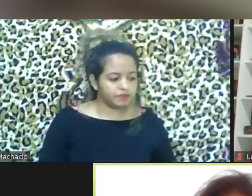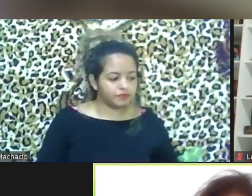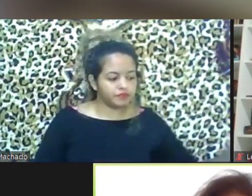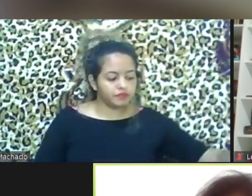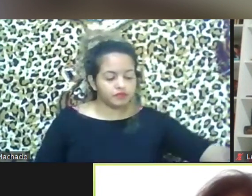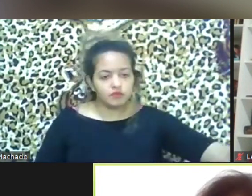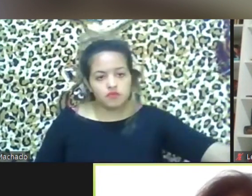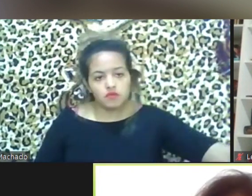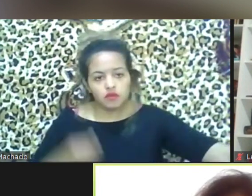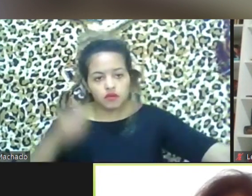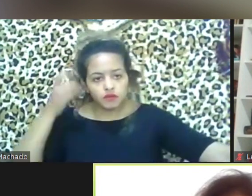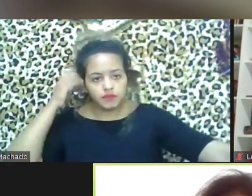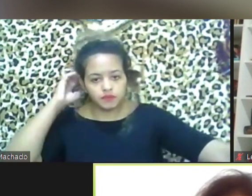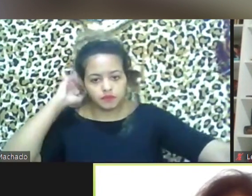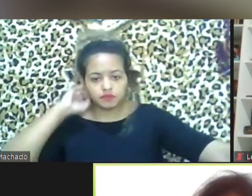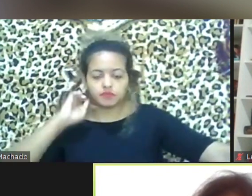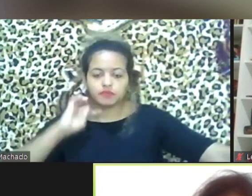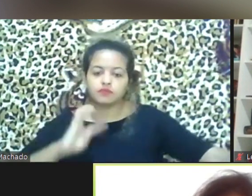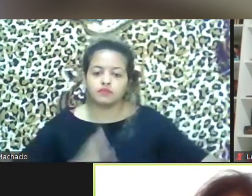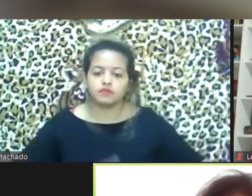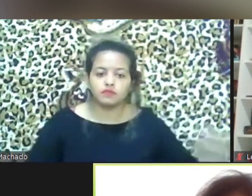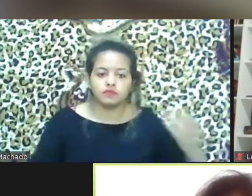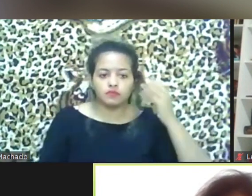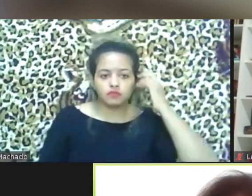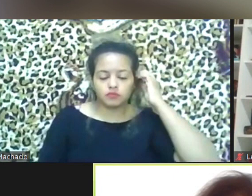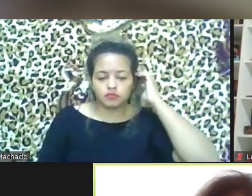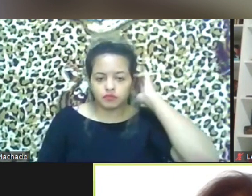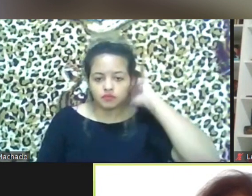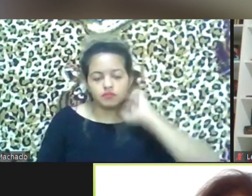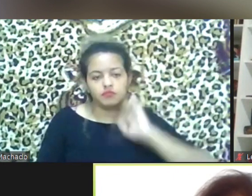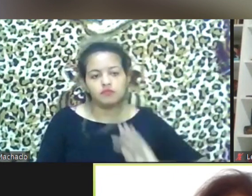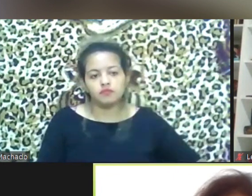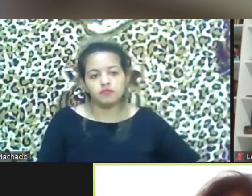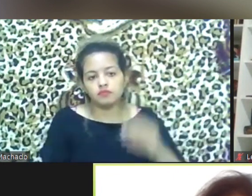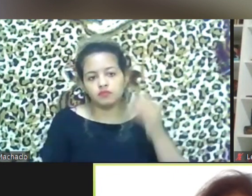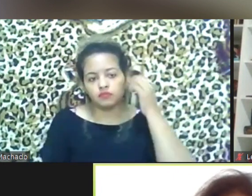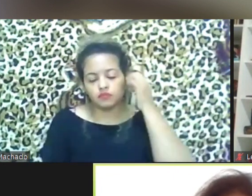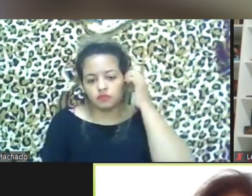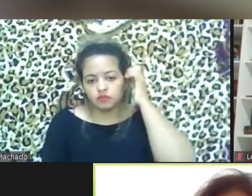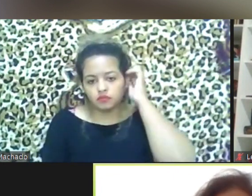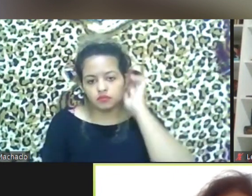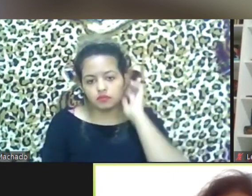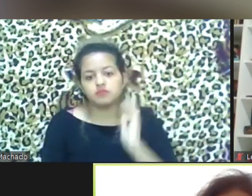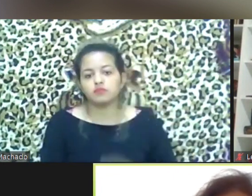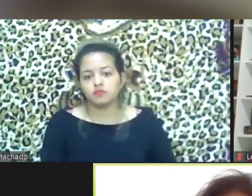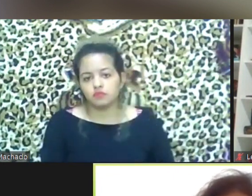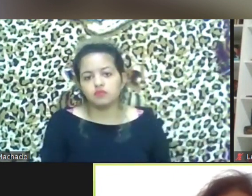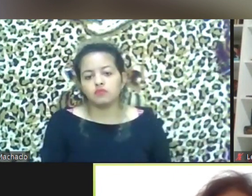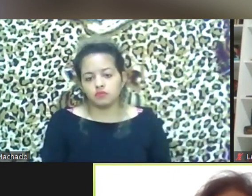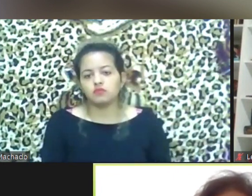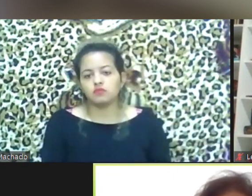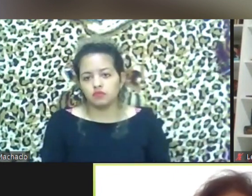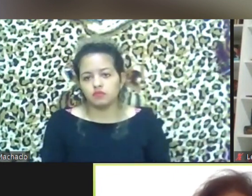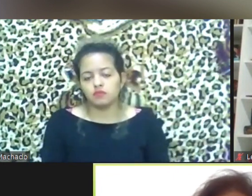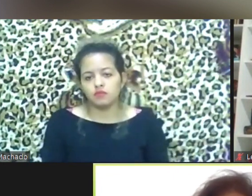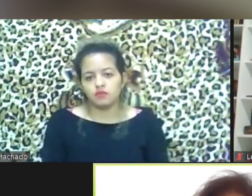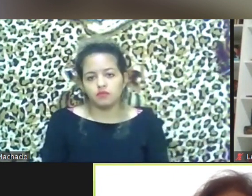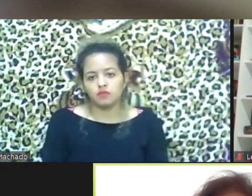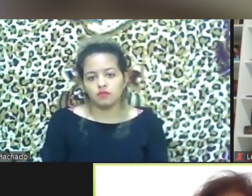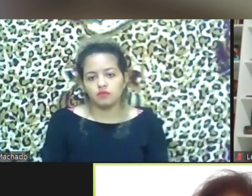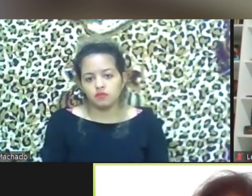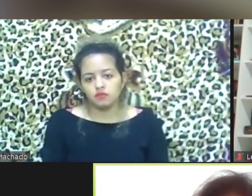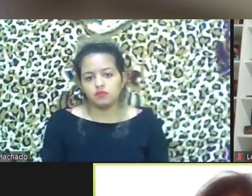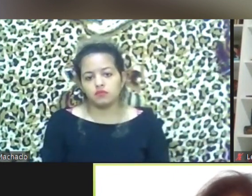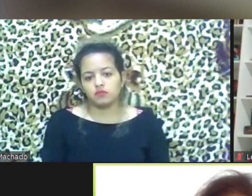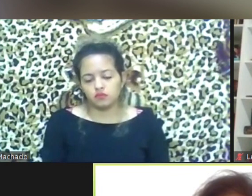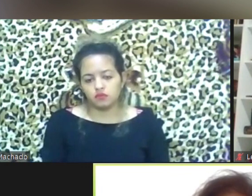também, existe. Quando o racismo é estruturante, a gente tem que pensar ações maiores, coletivas, né? Enquanto categoria,